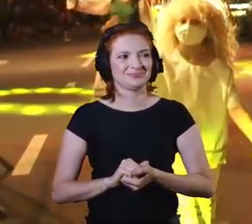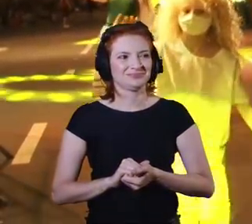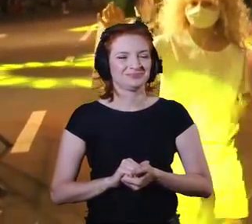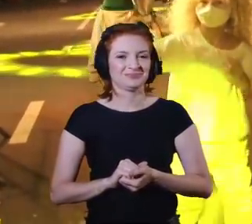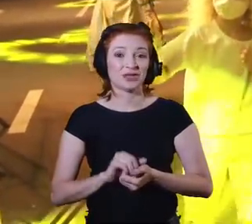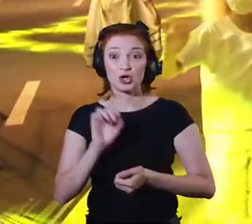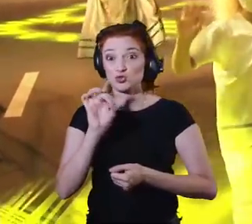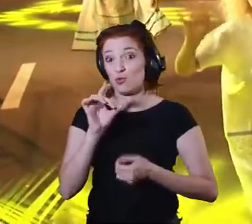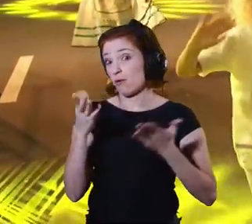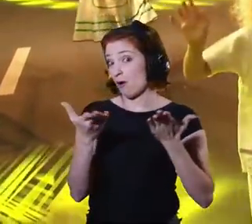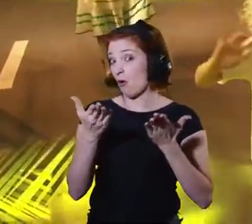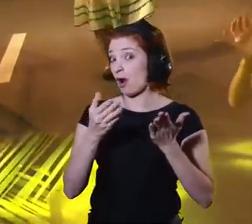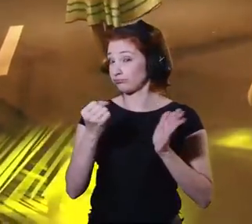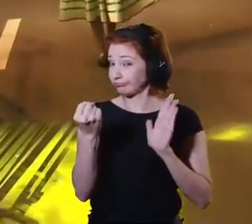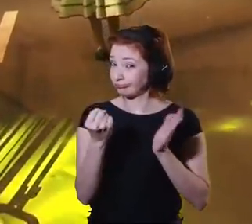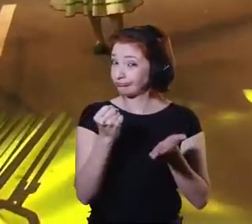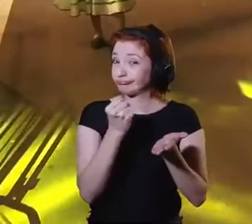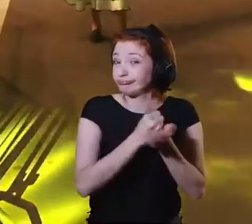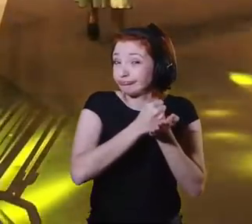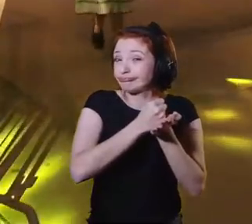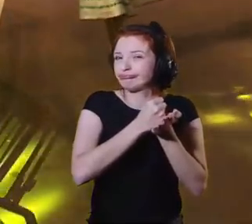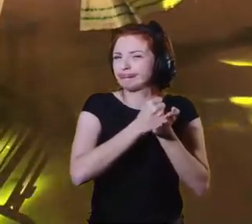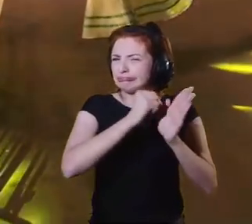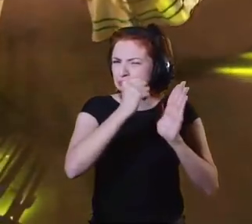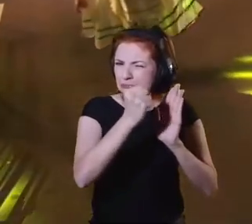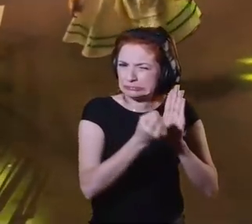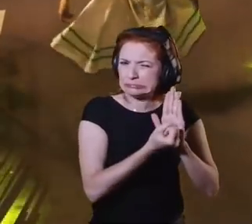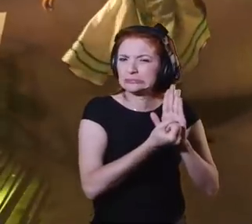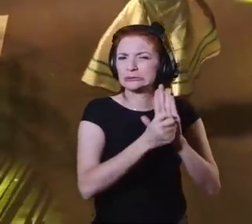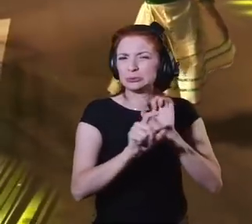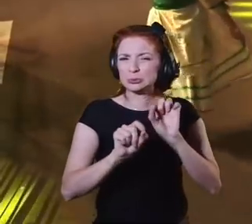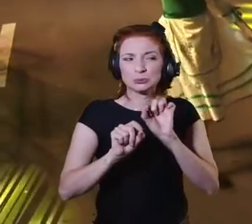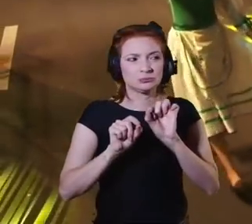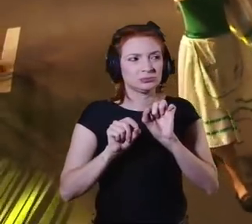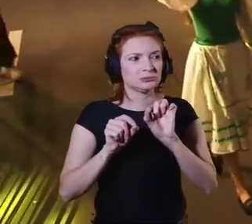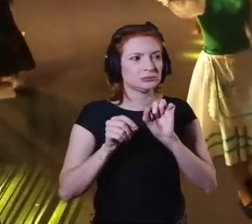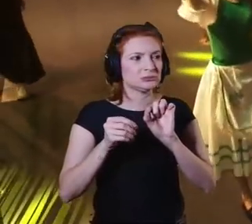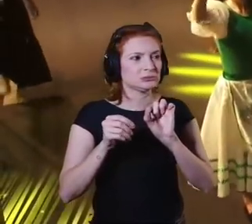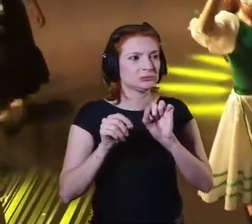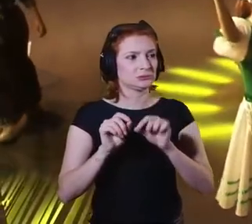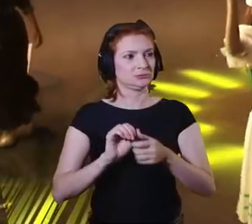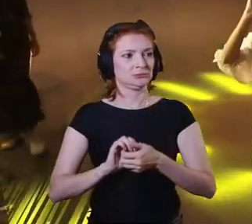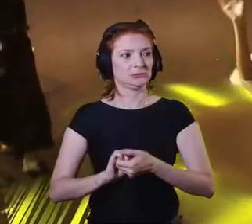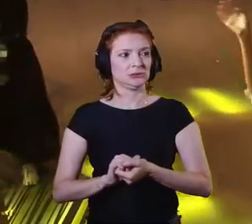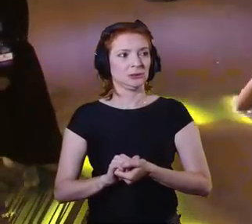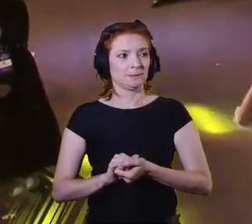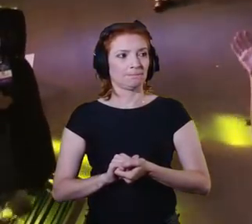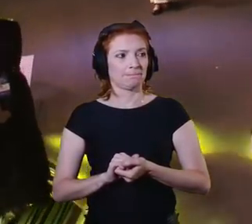Apenas para registrar que esse primeiro carro que vai logo aparecer